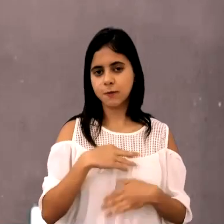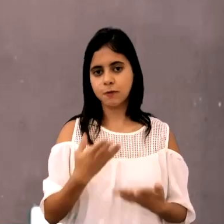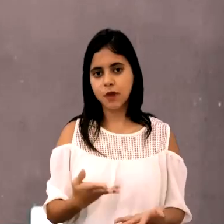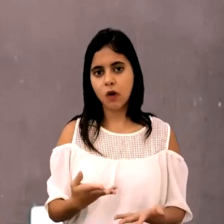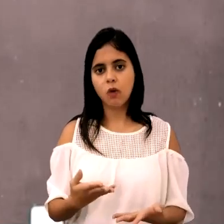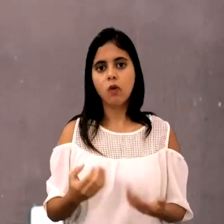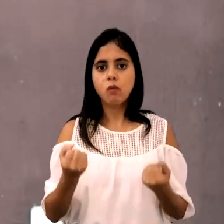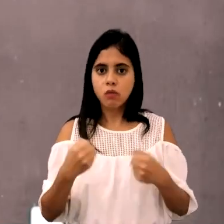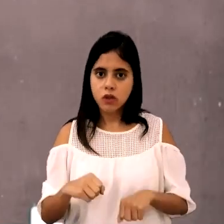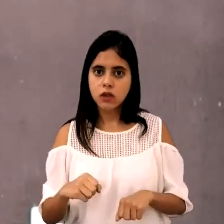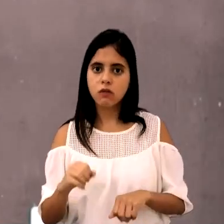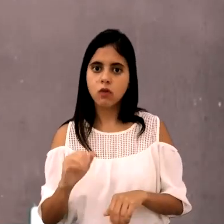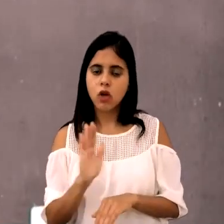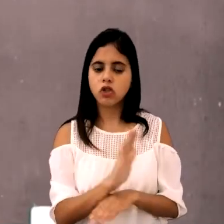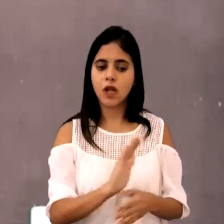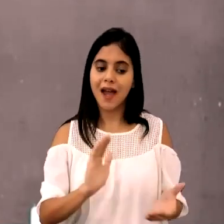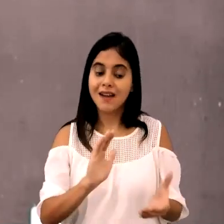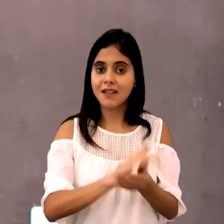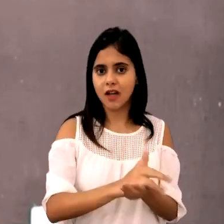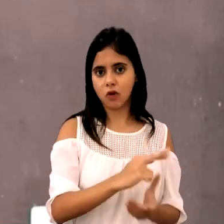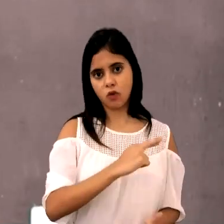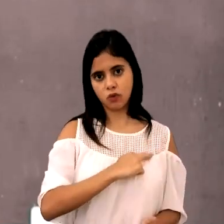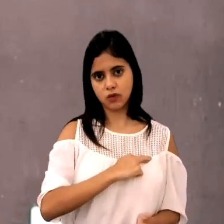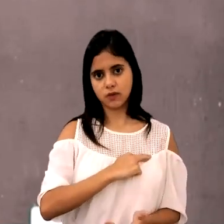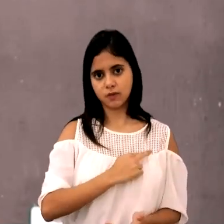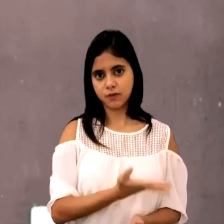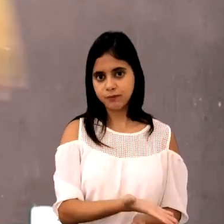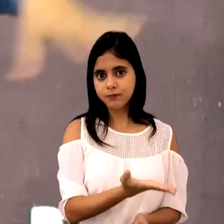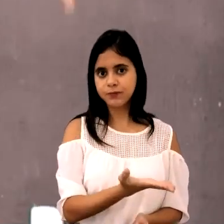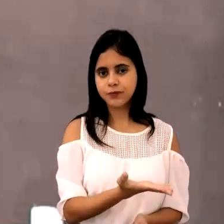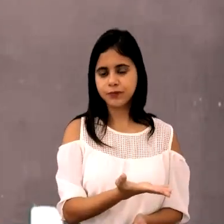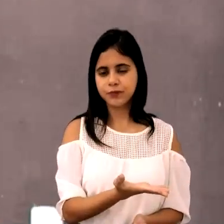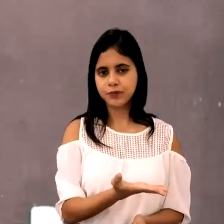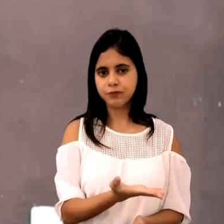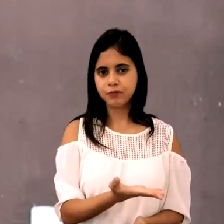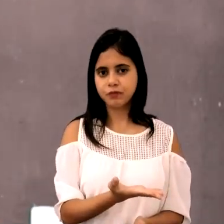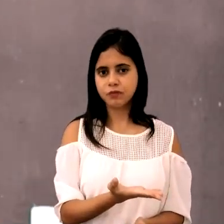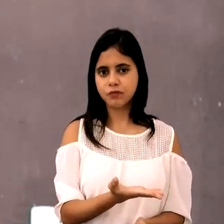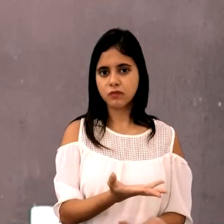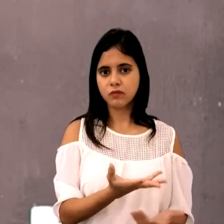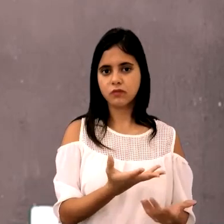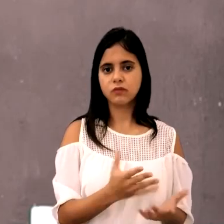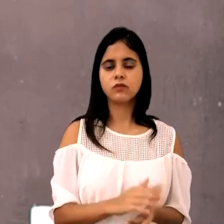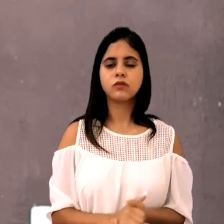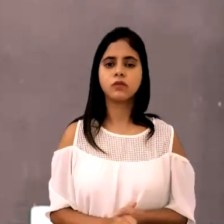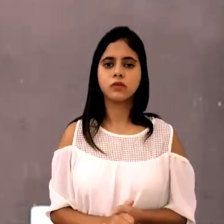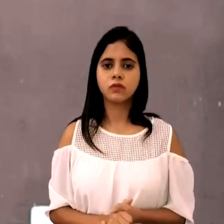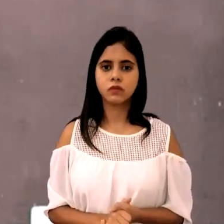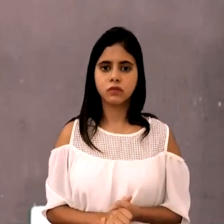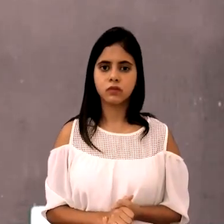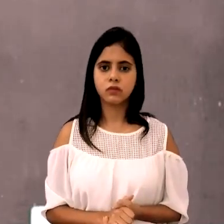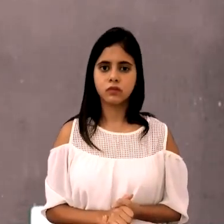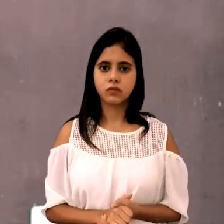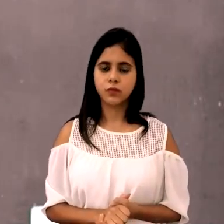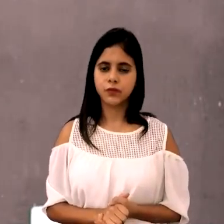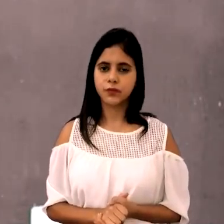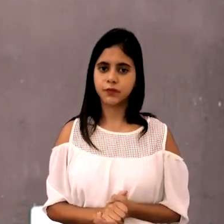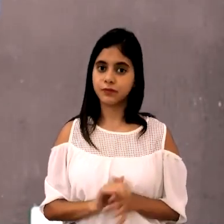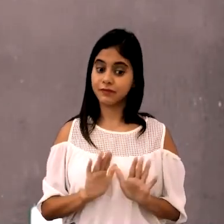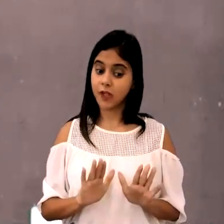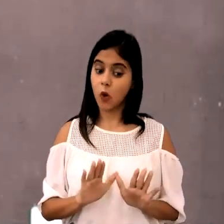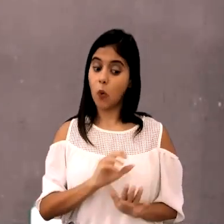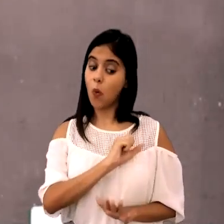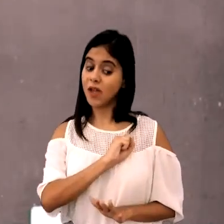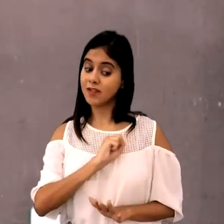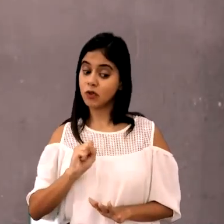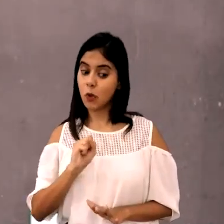Então ele teria direito legal de casar com ela e assumir todos os bens da família. Aí a